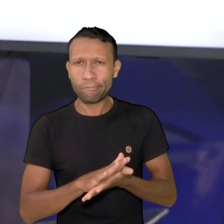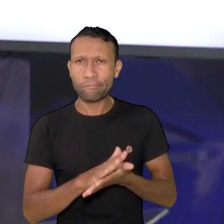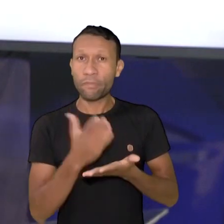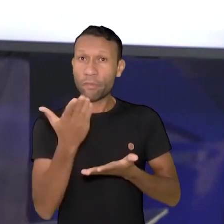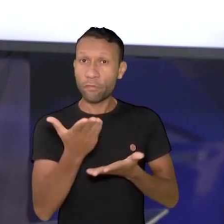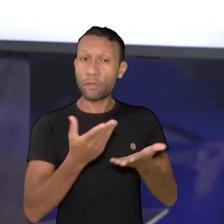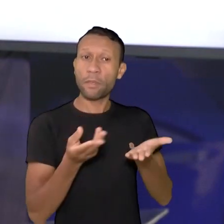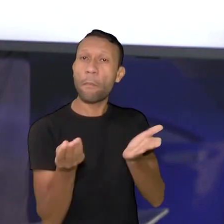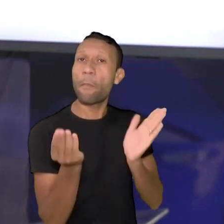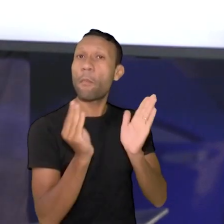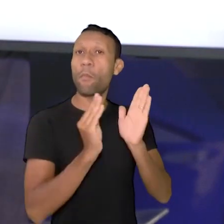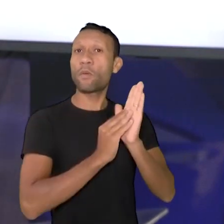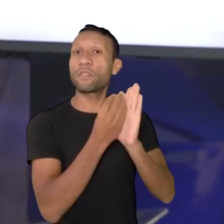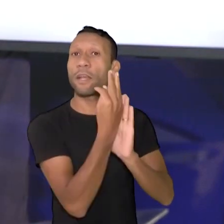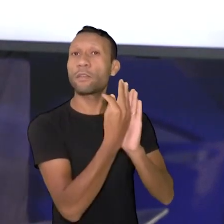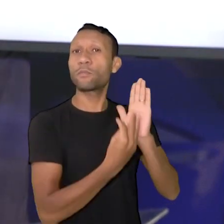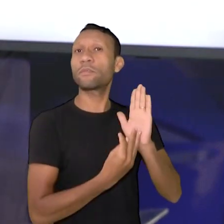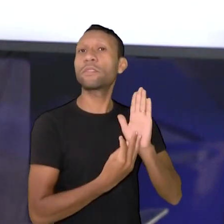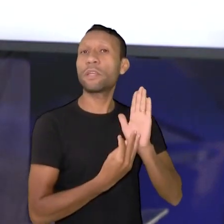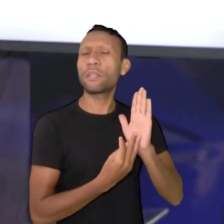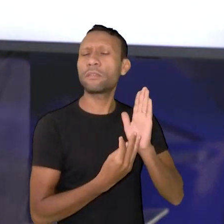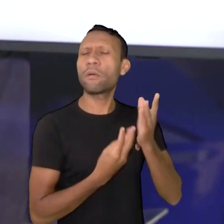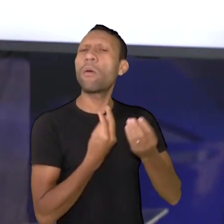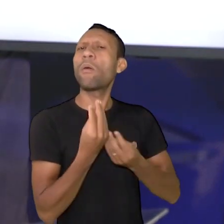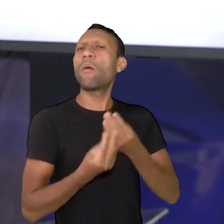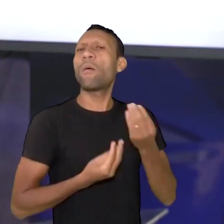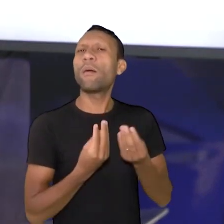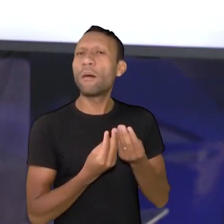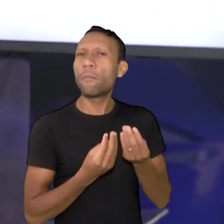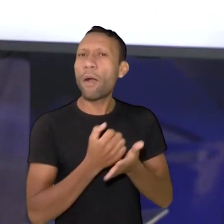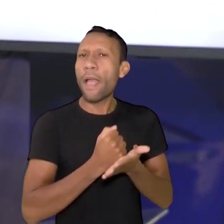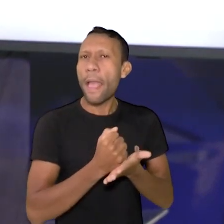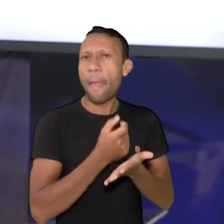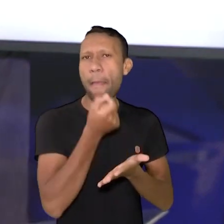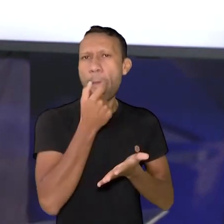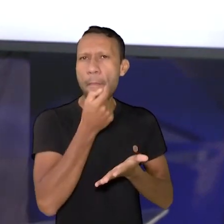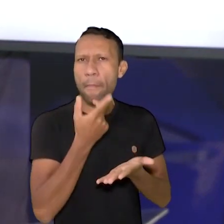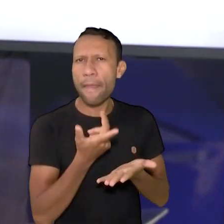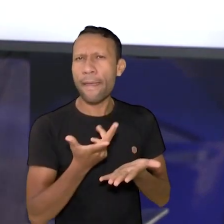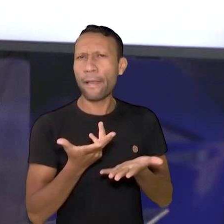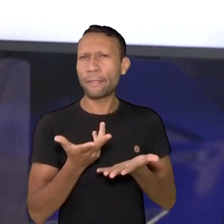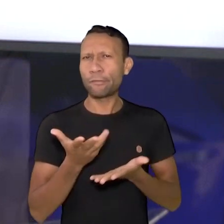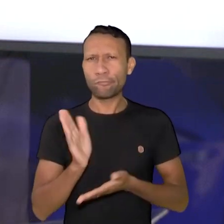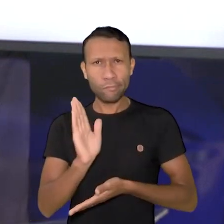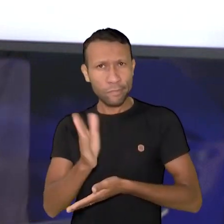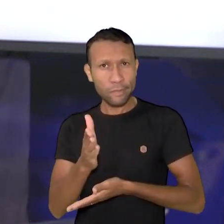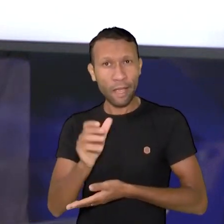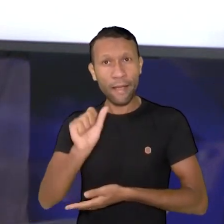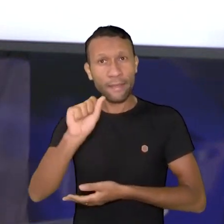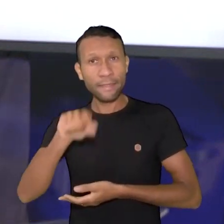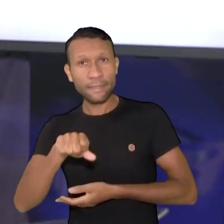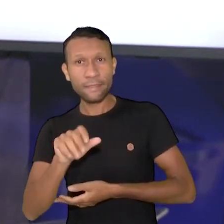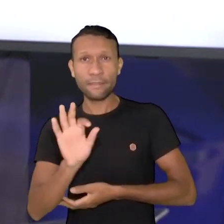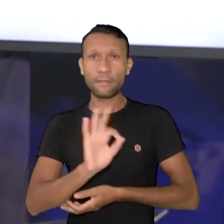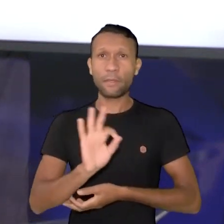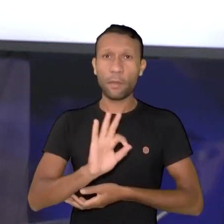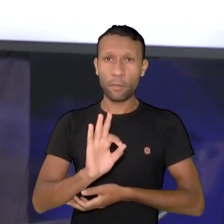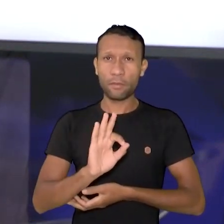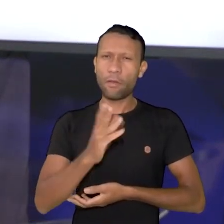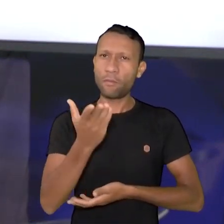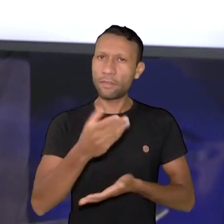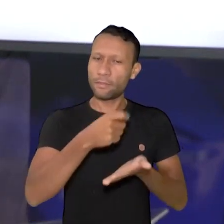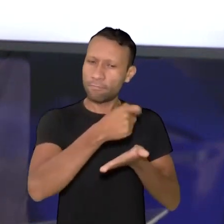sabe sobre antibióticos. Já ouviu falar sobre isso? Já tomaram sem receita ou tomaram com receita? Bota aí